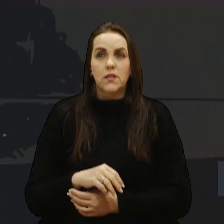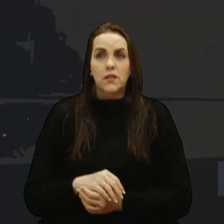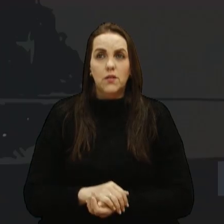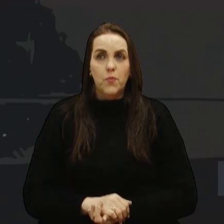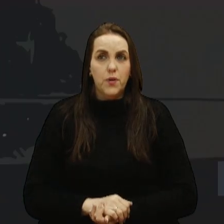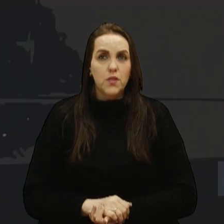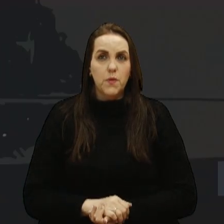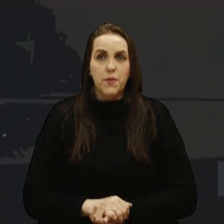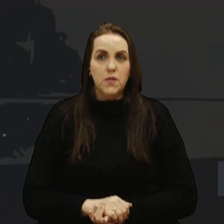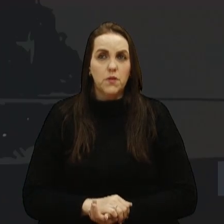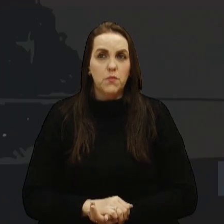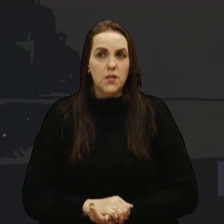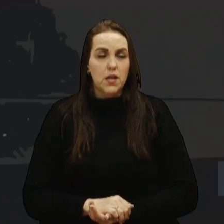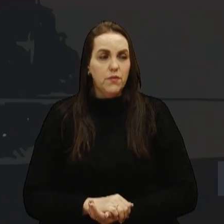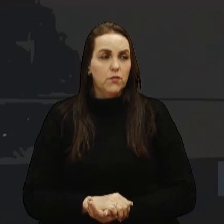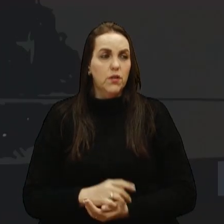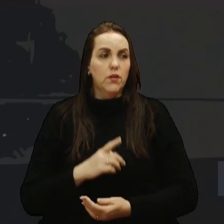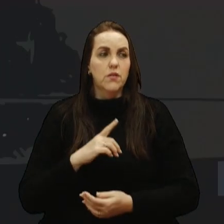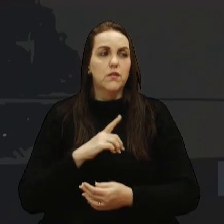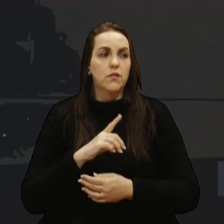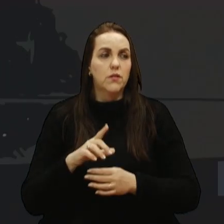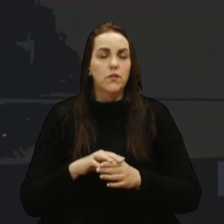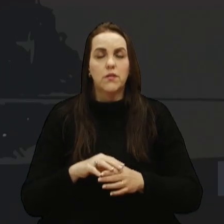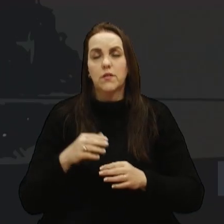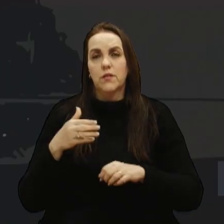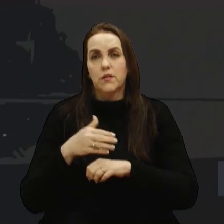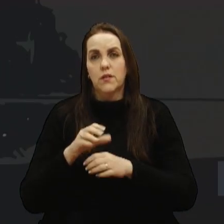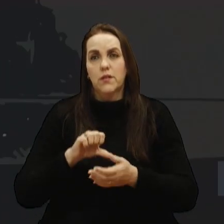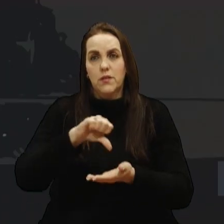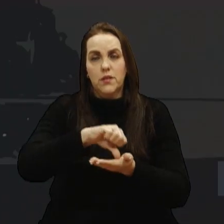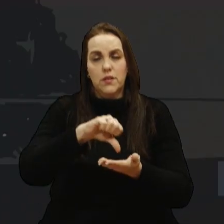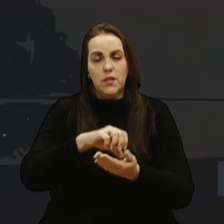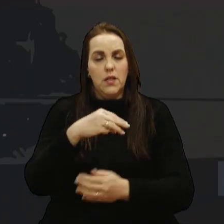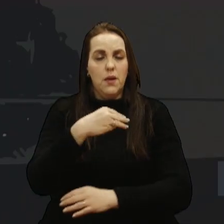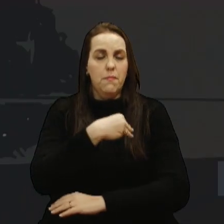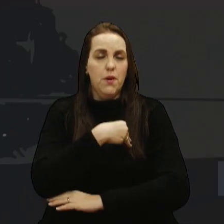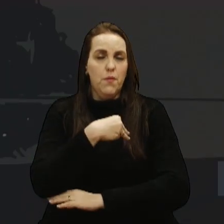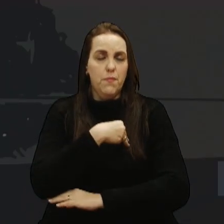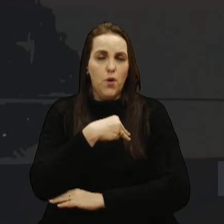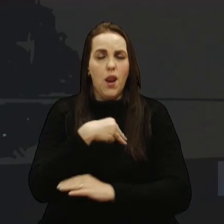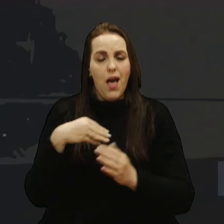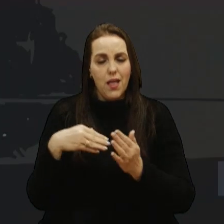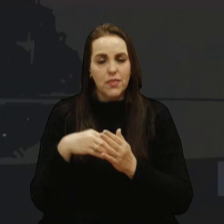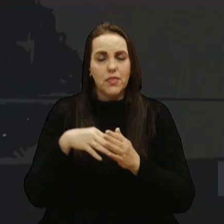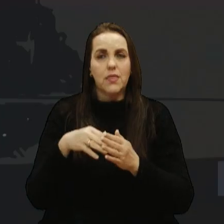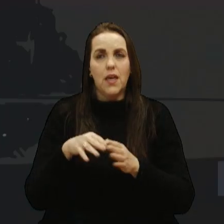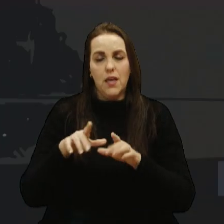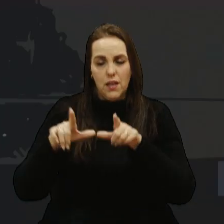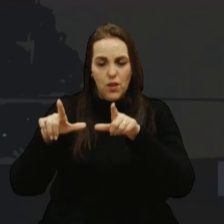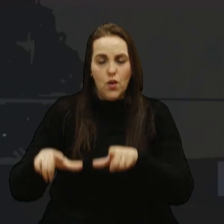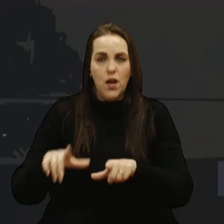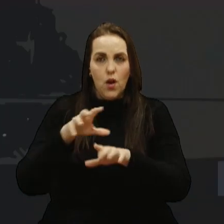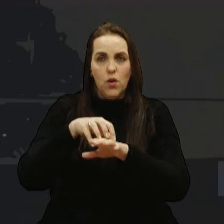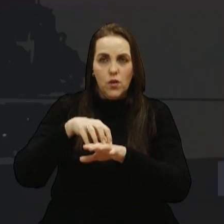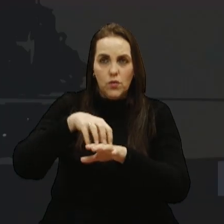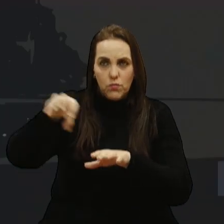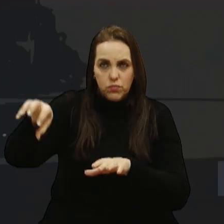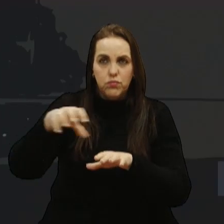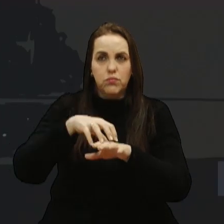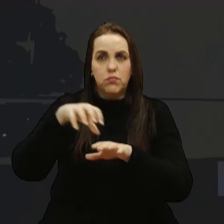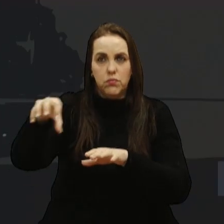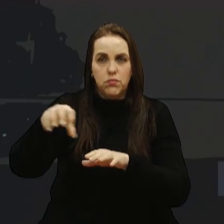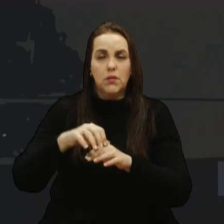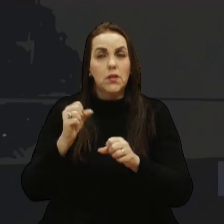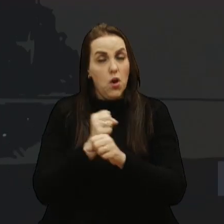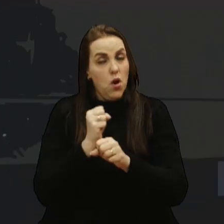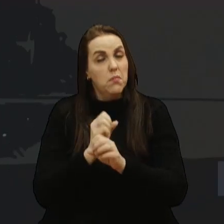a sede da Marco Polo até a estação de transbordo. Essa já está sendo pavimentada pela Secretaria de Obras.